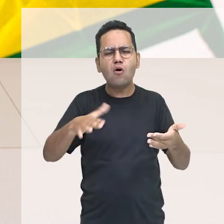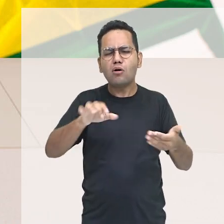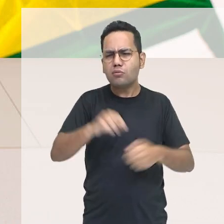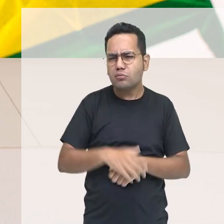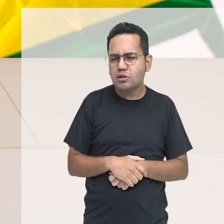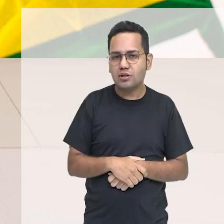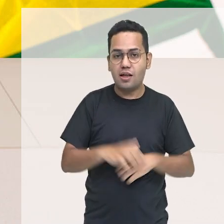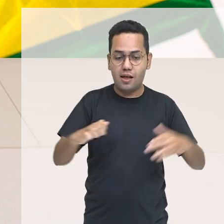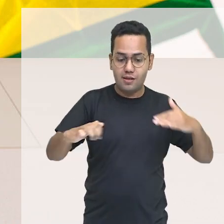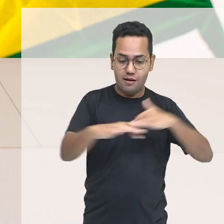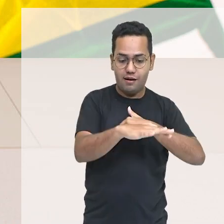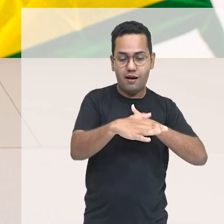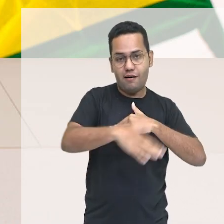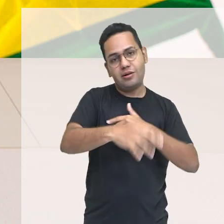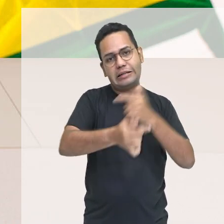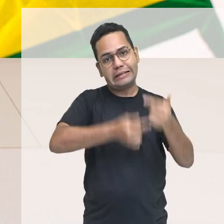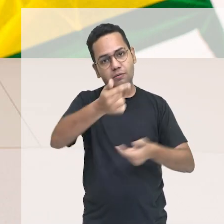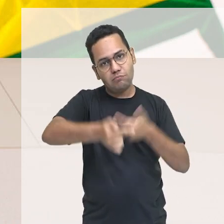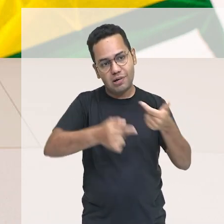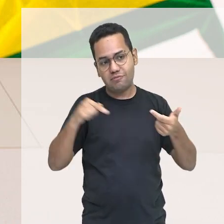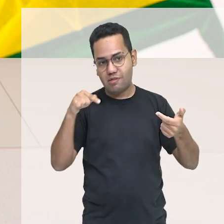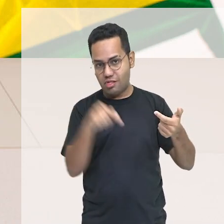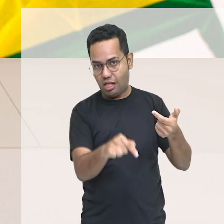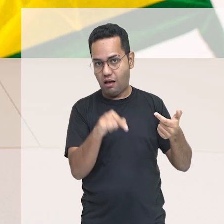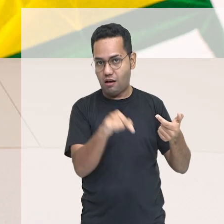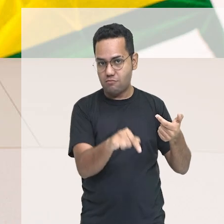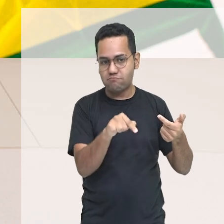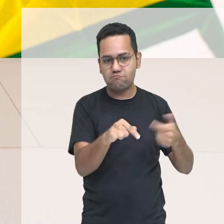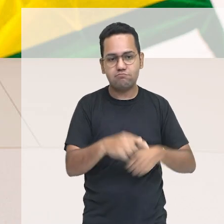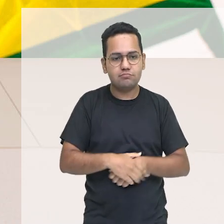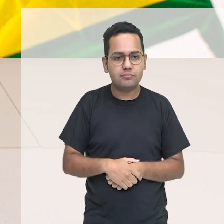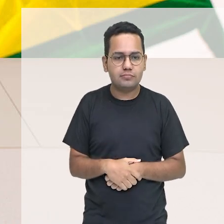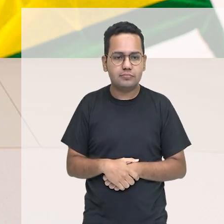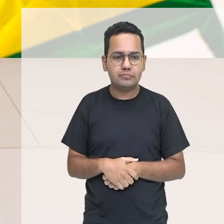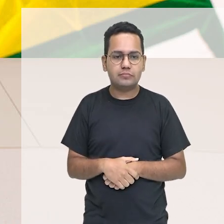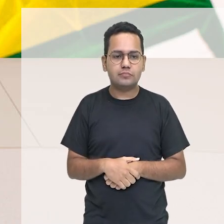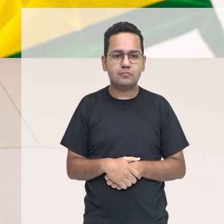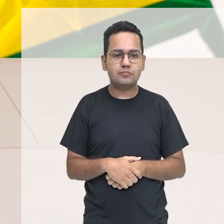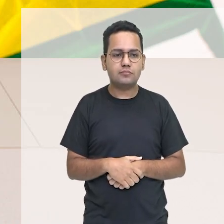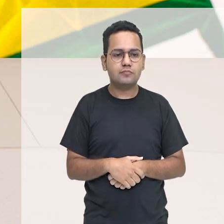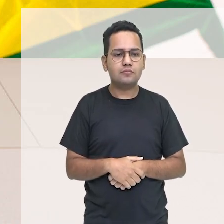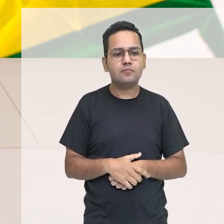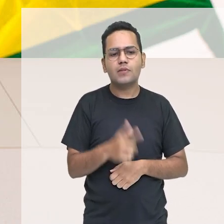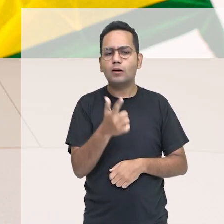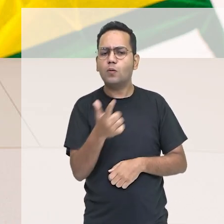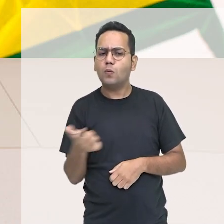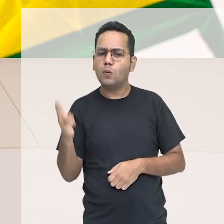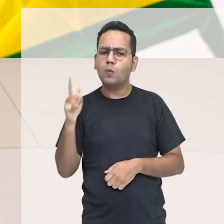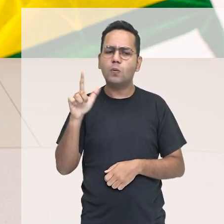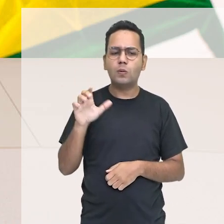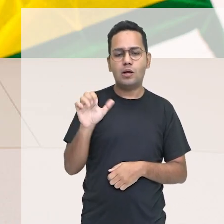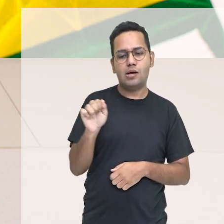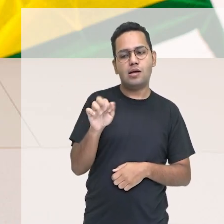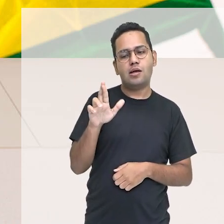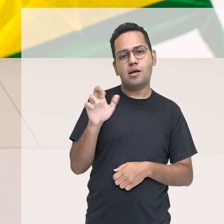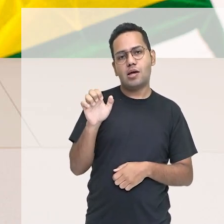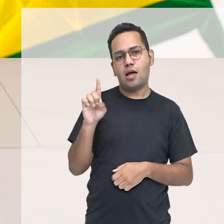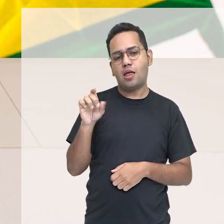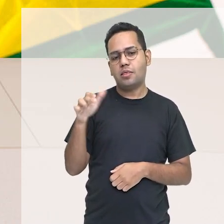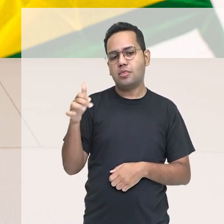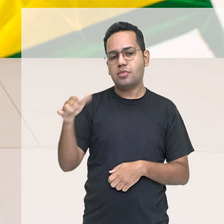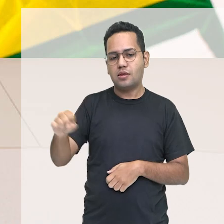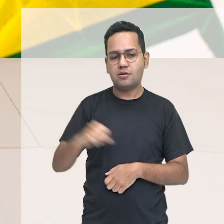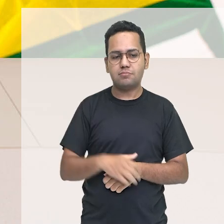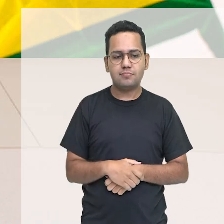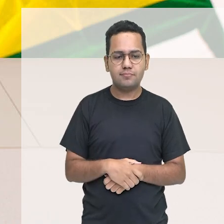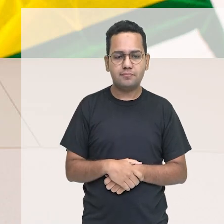tomado medidas voltadas aos camponeses, outro líder considerado populista, que é